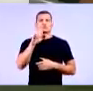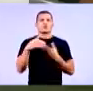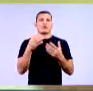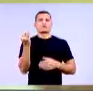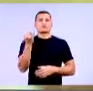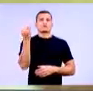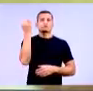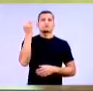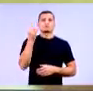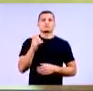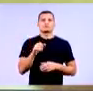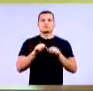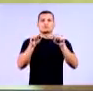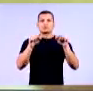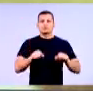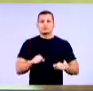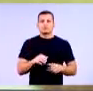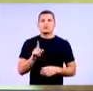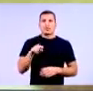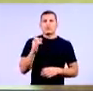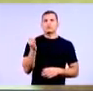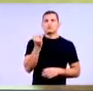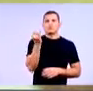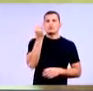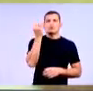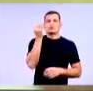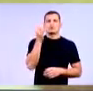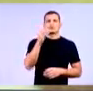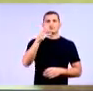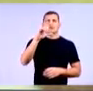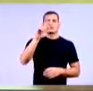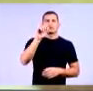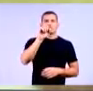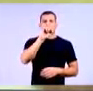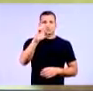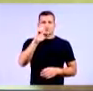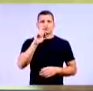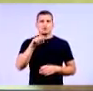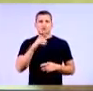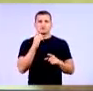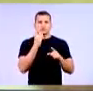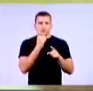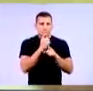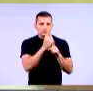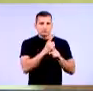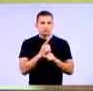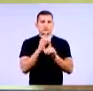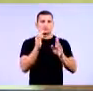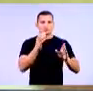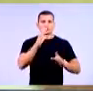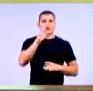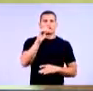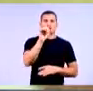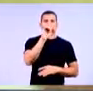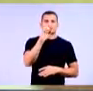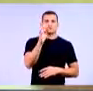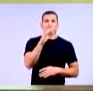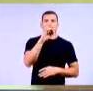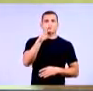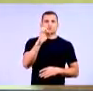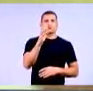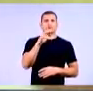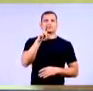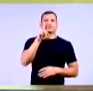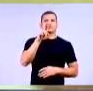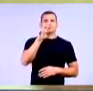sistema? A importância do diagrama de classe é, após você já identificar os seus casos de uso, as